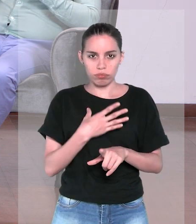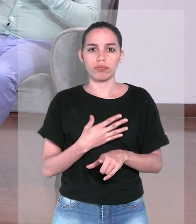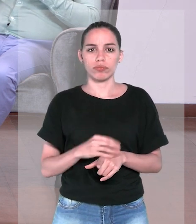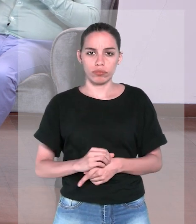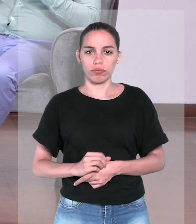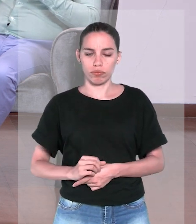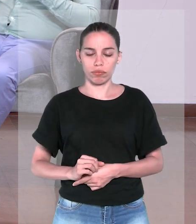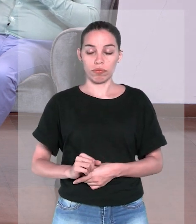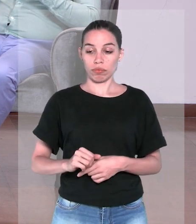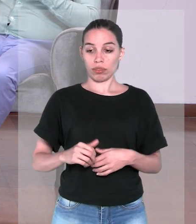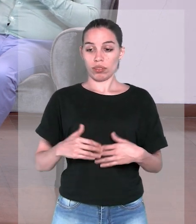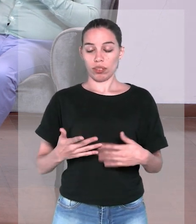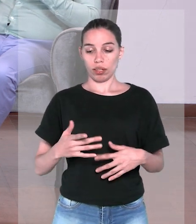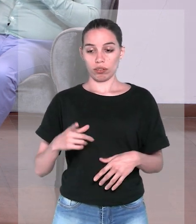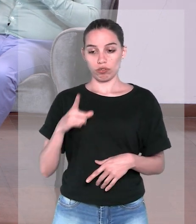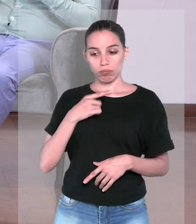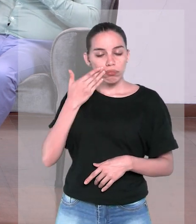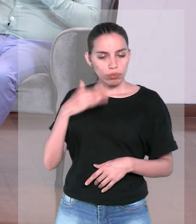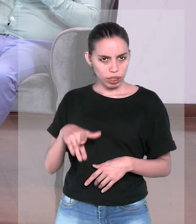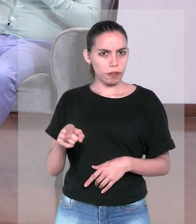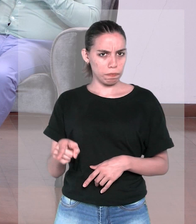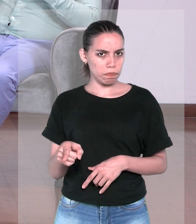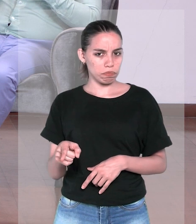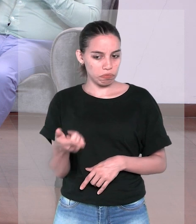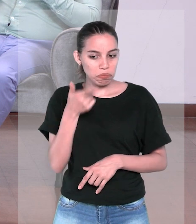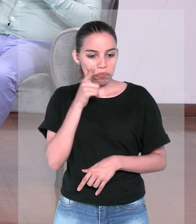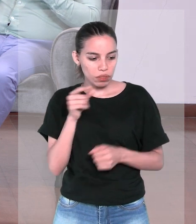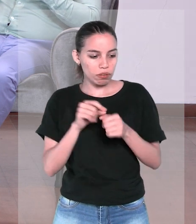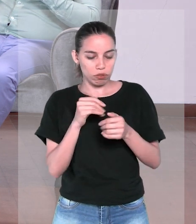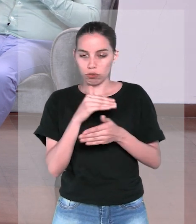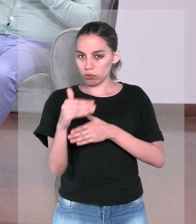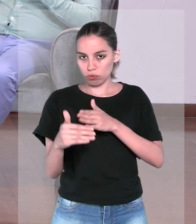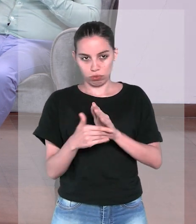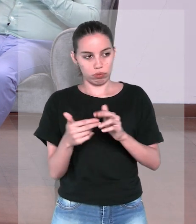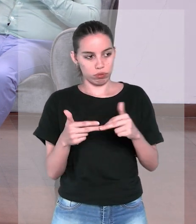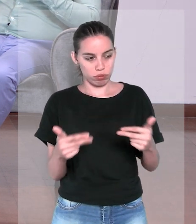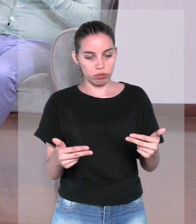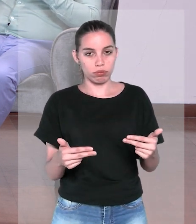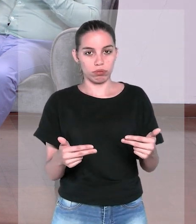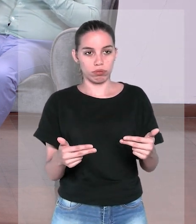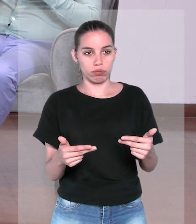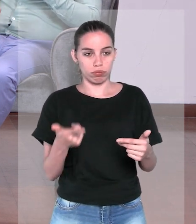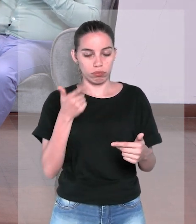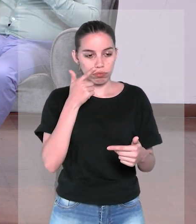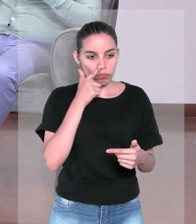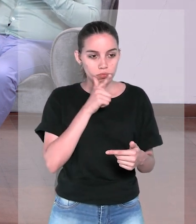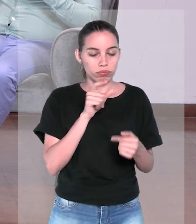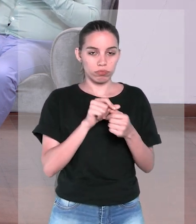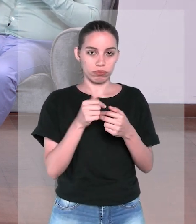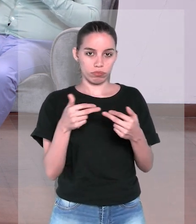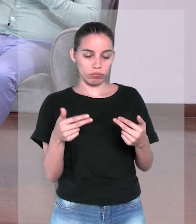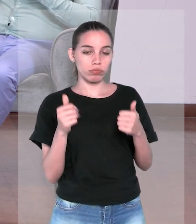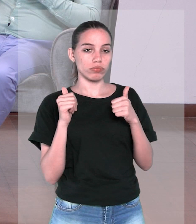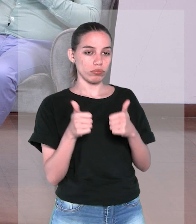quadro me fez também perceber que as famílias não se davam conta, inicialmente, de que os